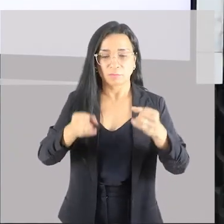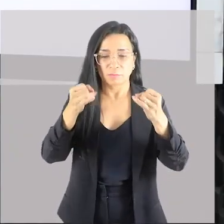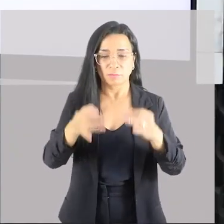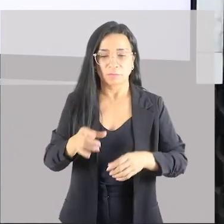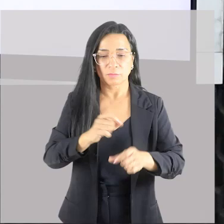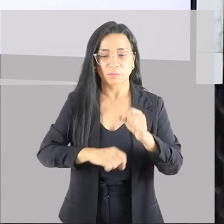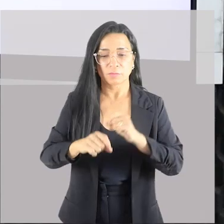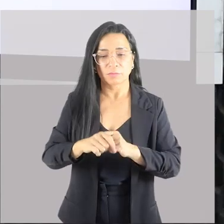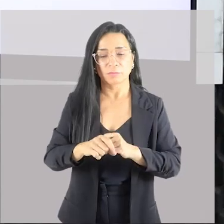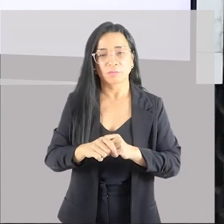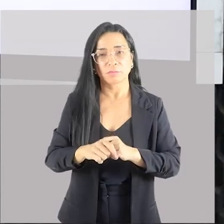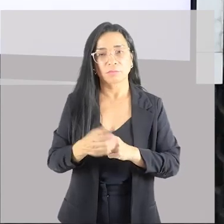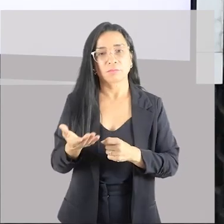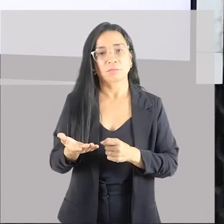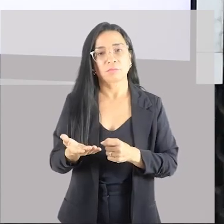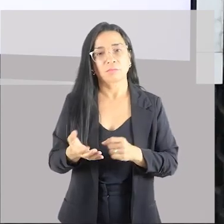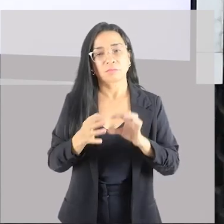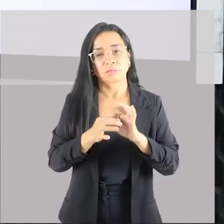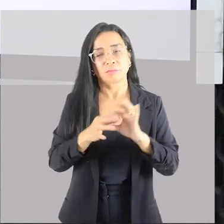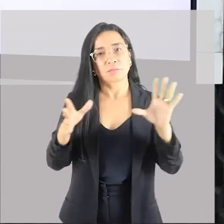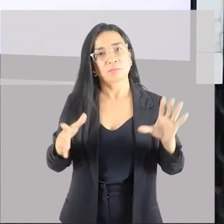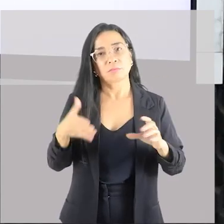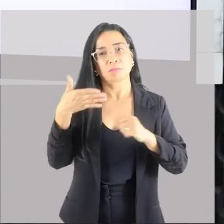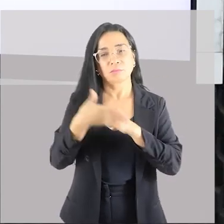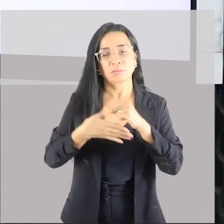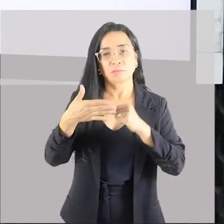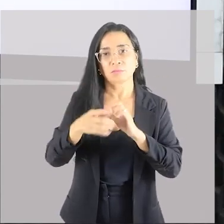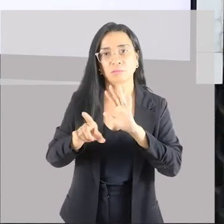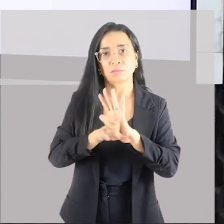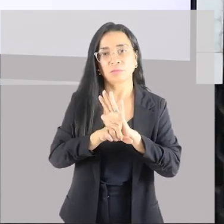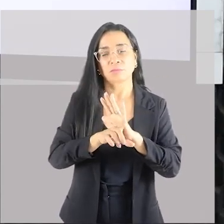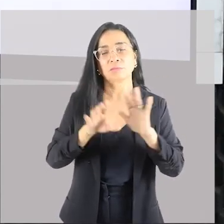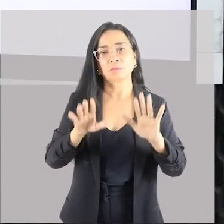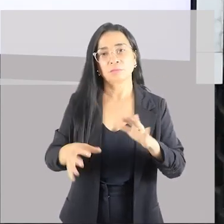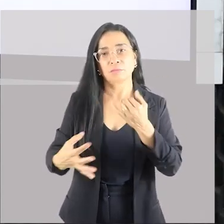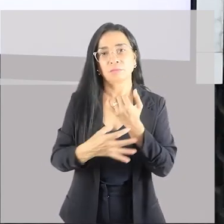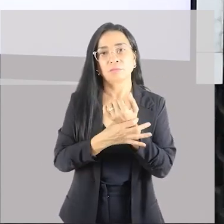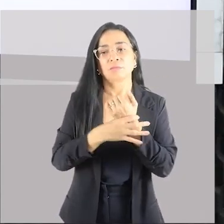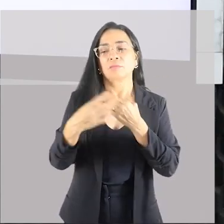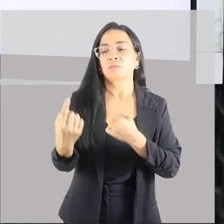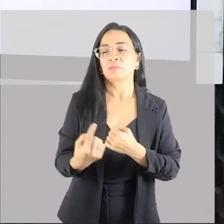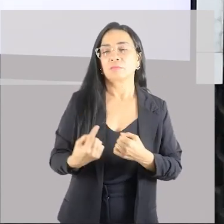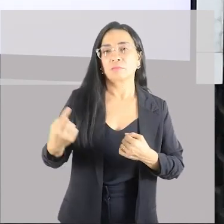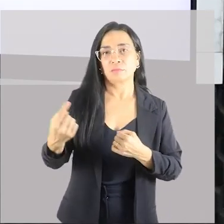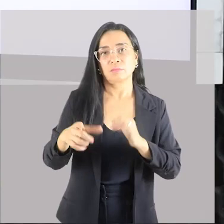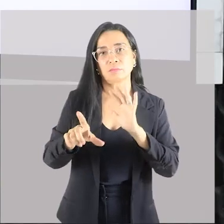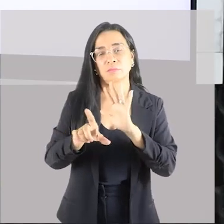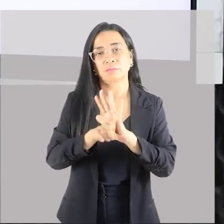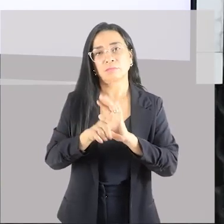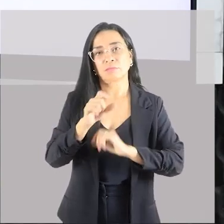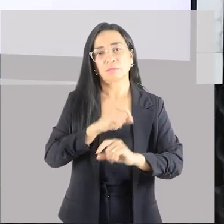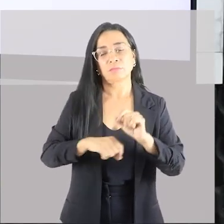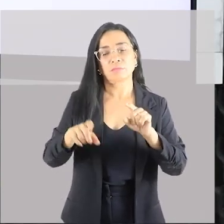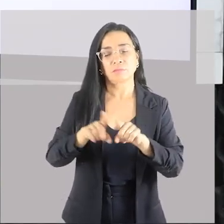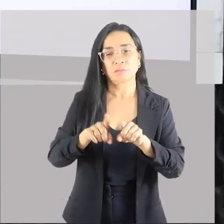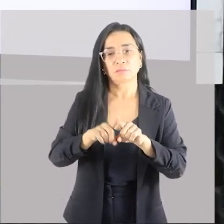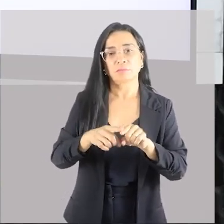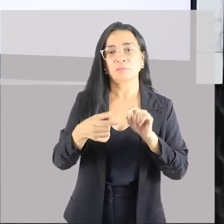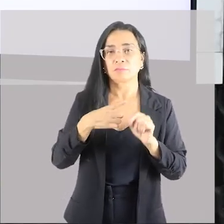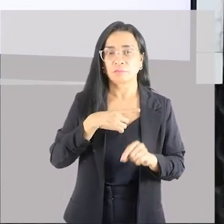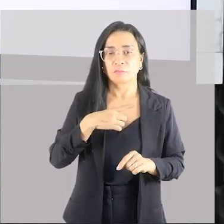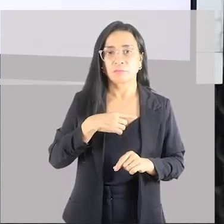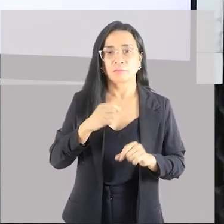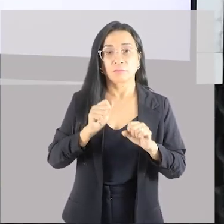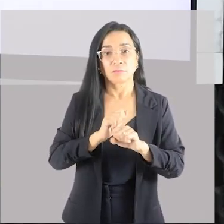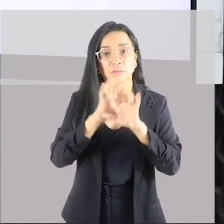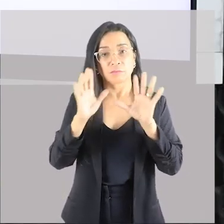querido liberalismo, fundamentado na lei, mas nas garantias individuais que esta lei também vai trazer. Obviamente,